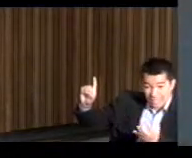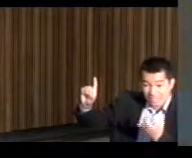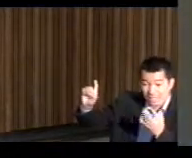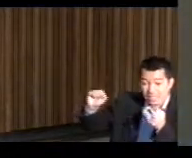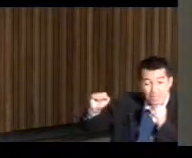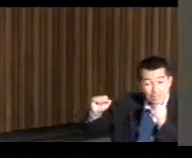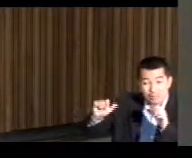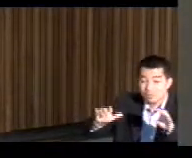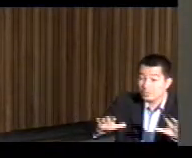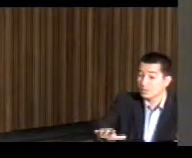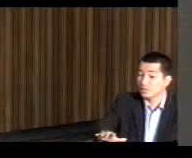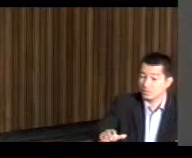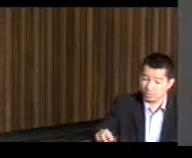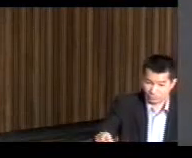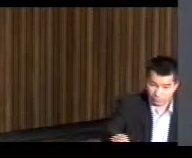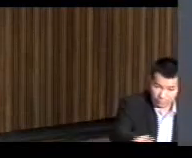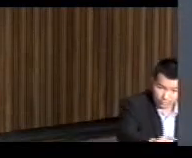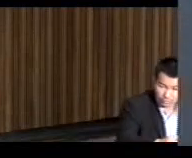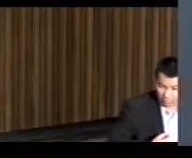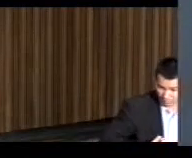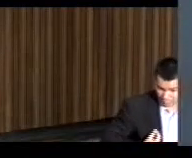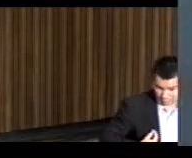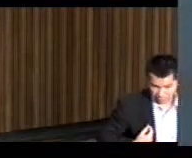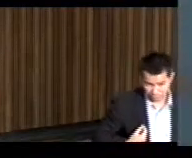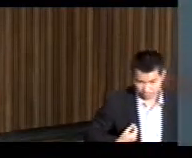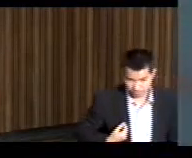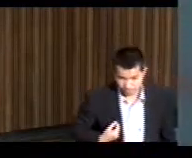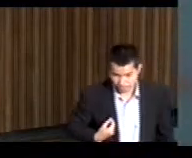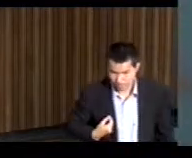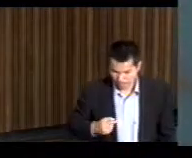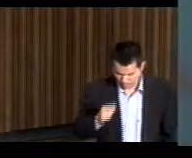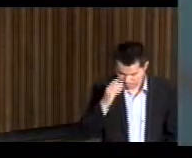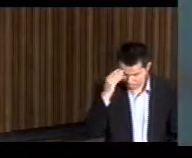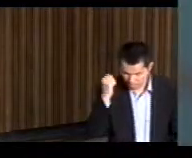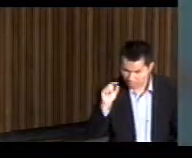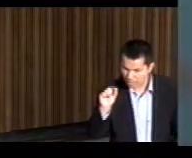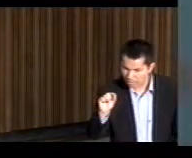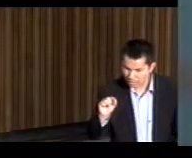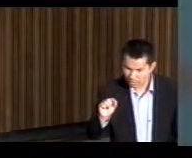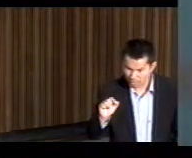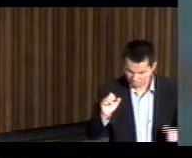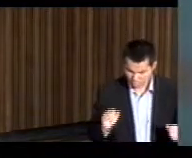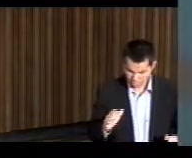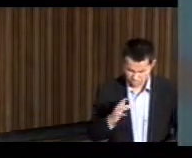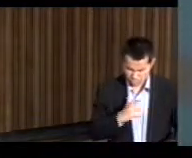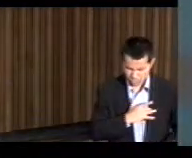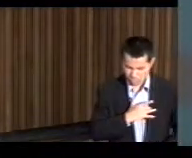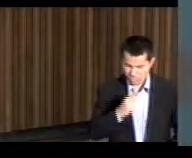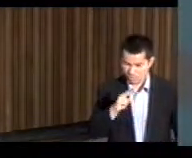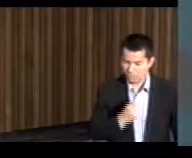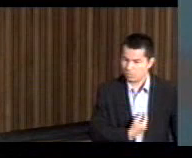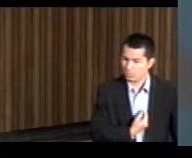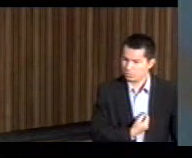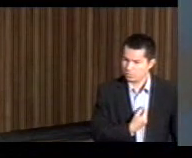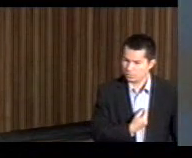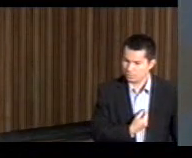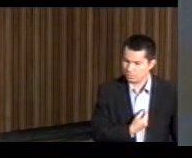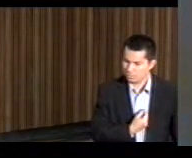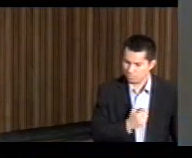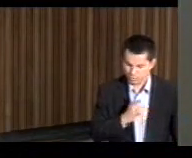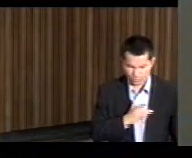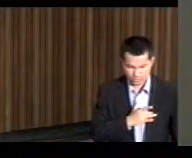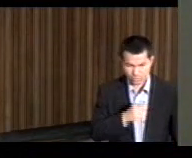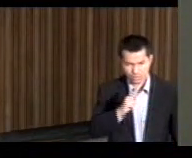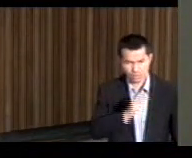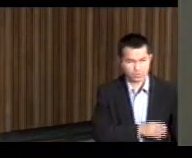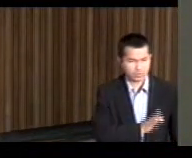Sabe quem quer abençoar a tua vida? Sabe quem quer tocar o teu coração? Sabe quem quer